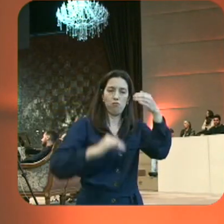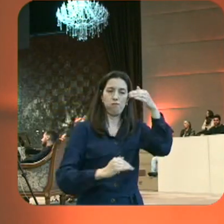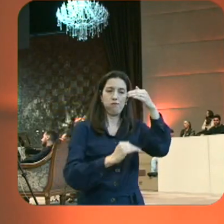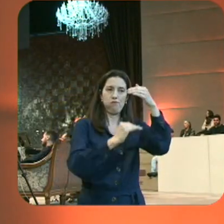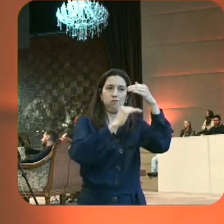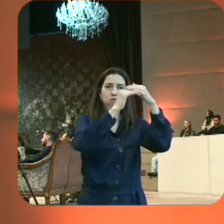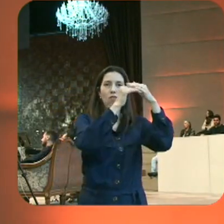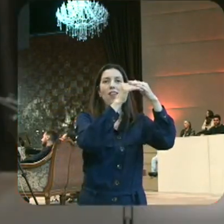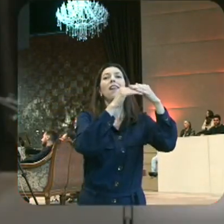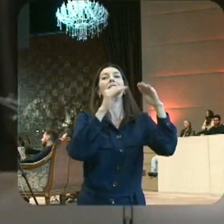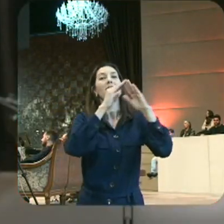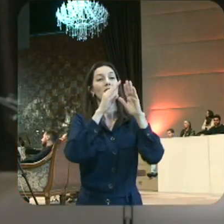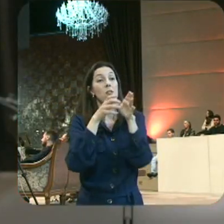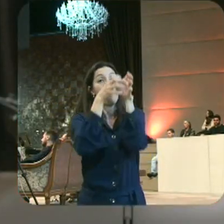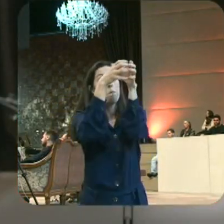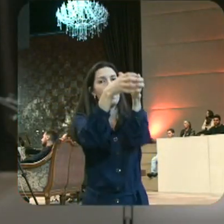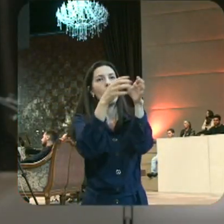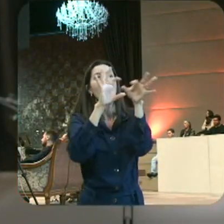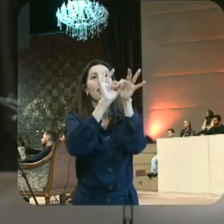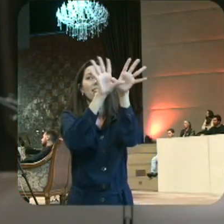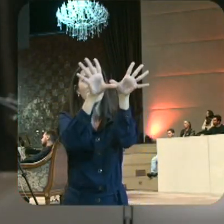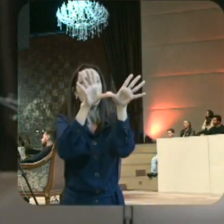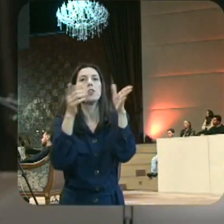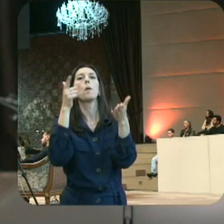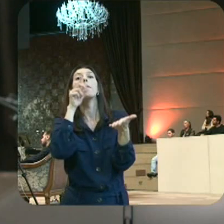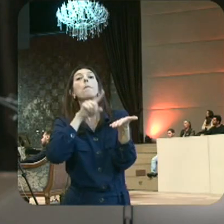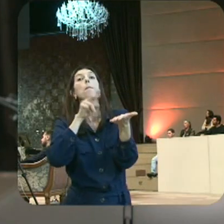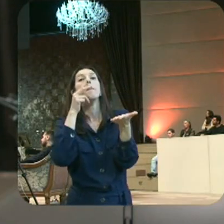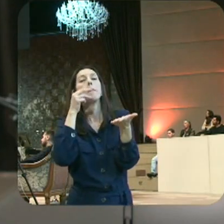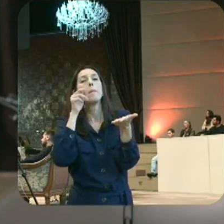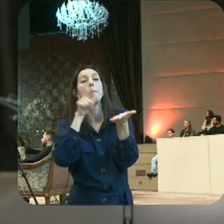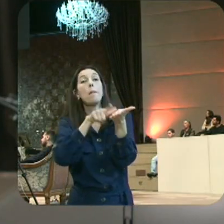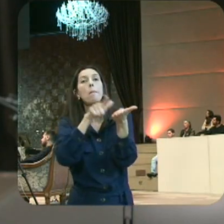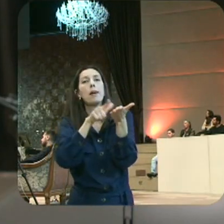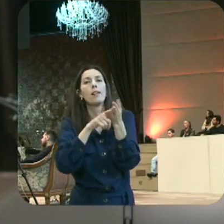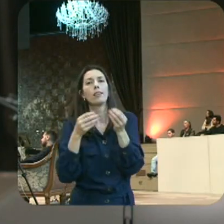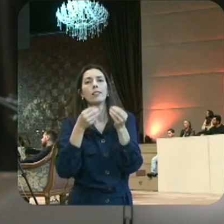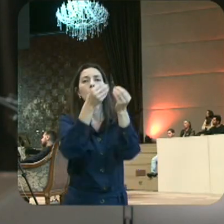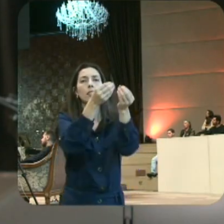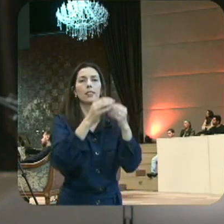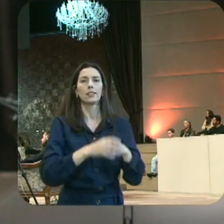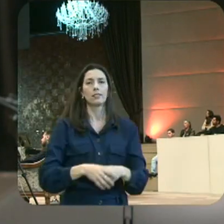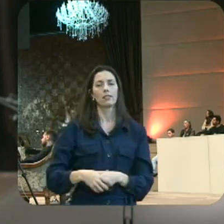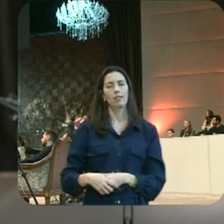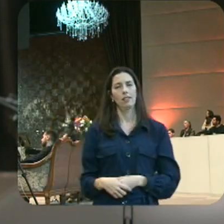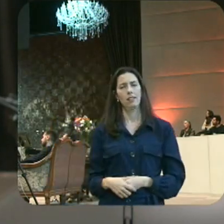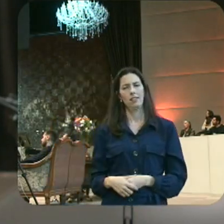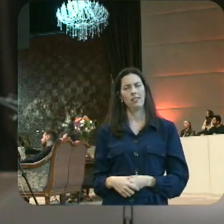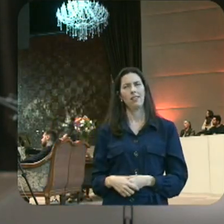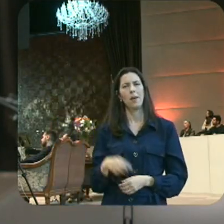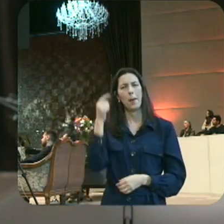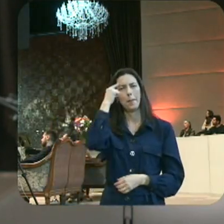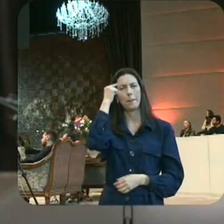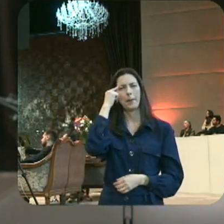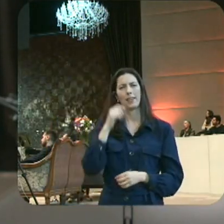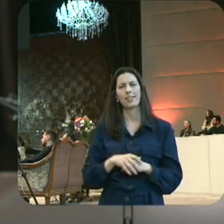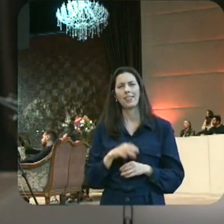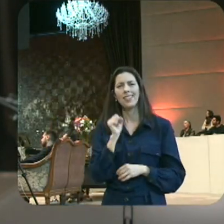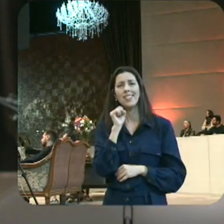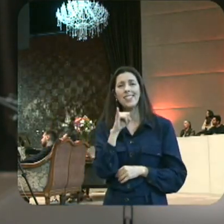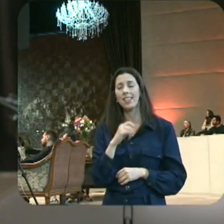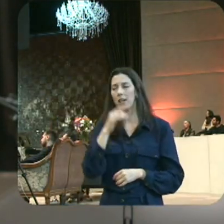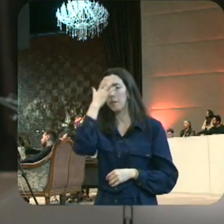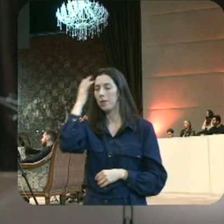Agora você imagina se chega um cidadão lá e bebe a água da garrafa. A bomba não